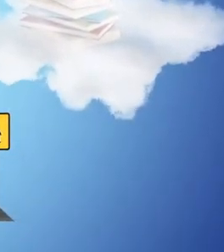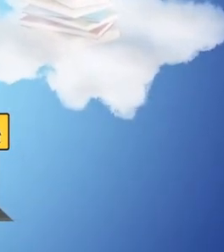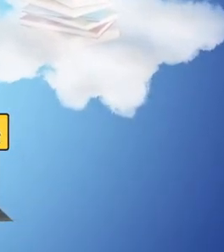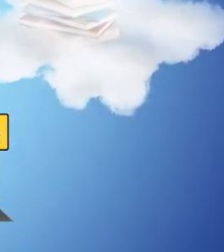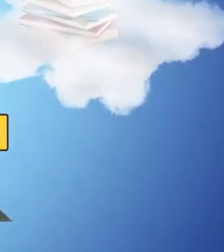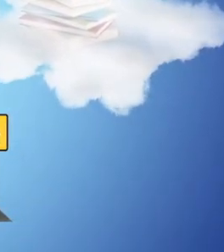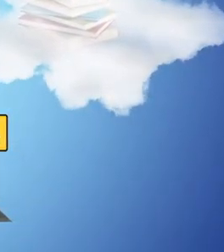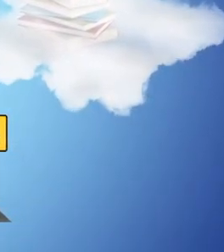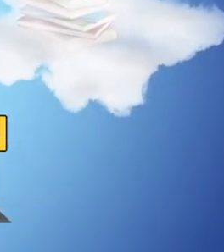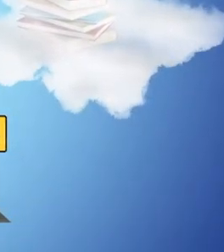Tchau!